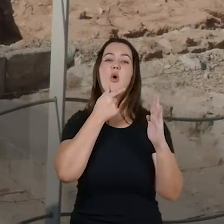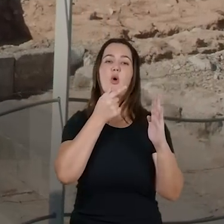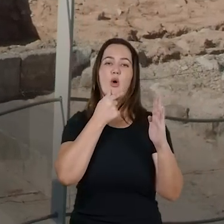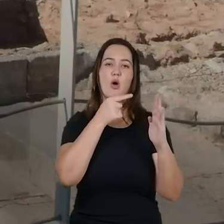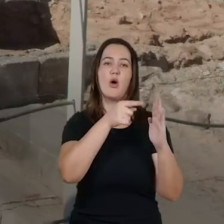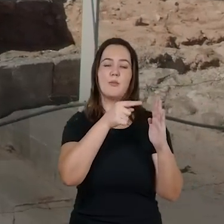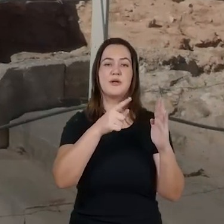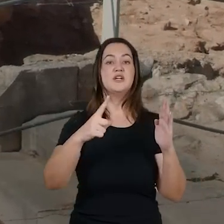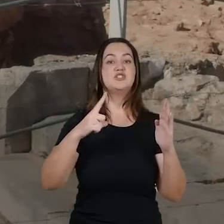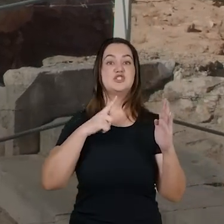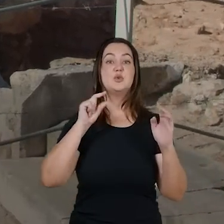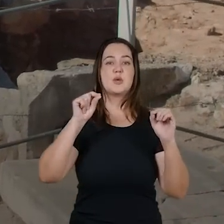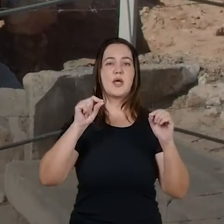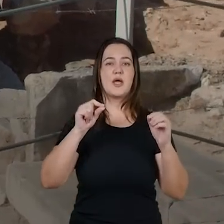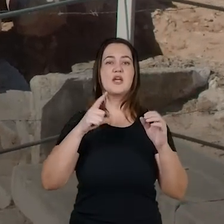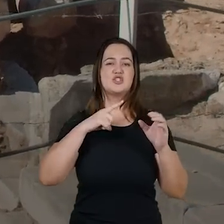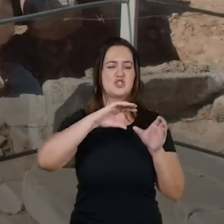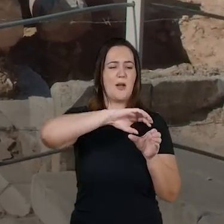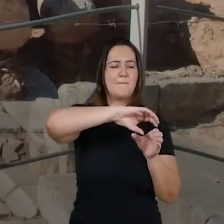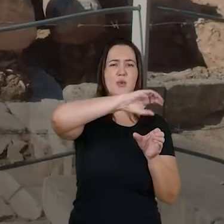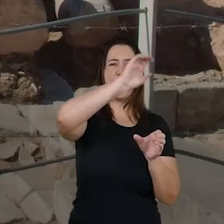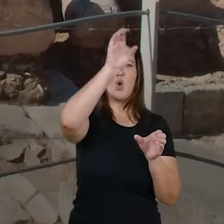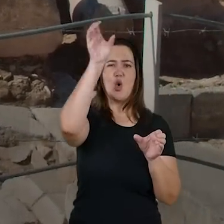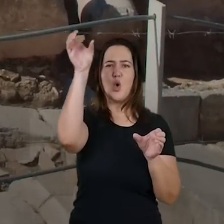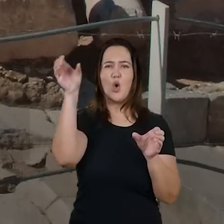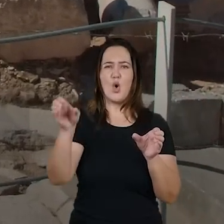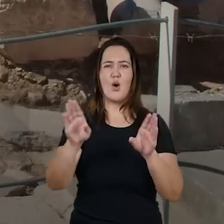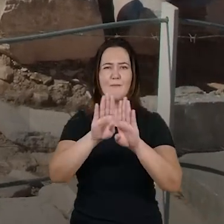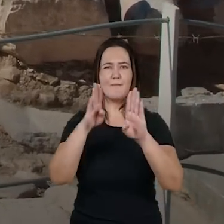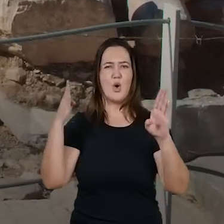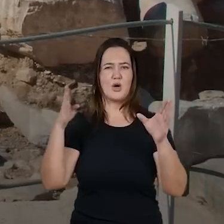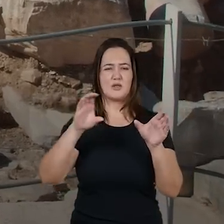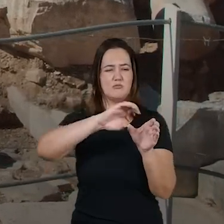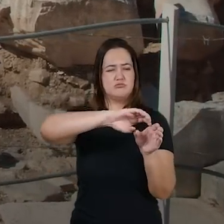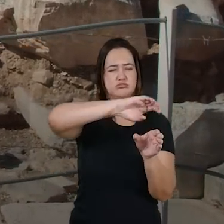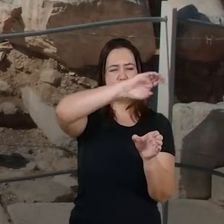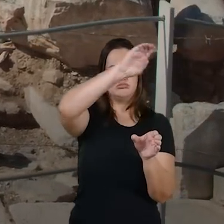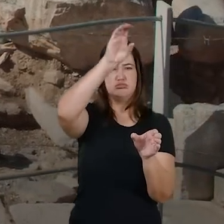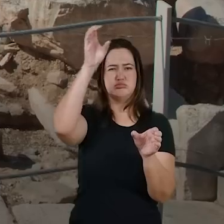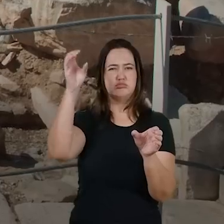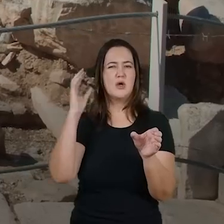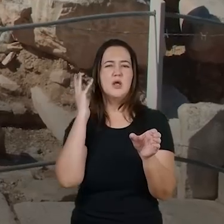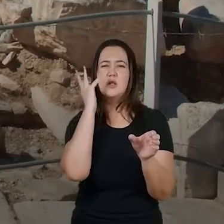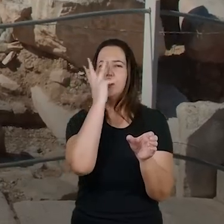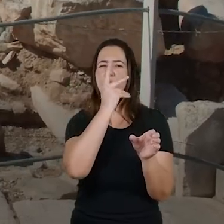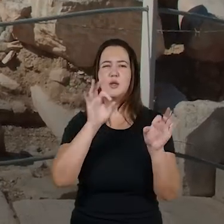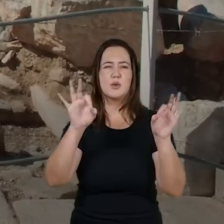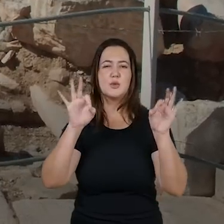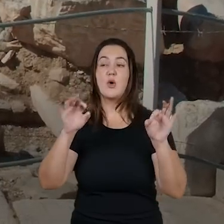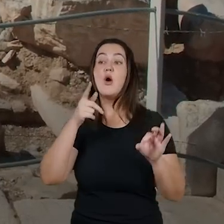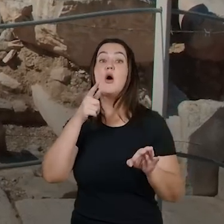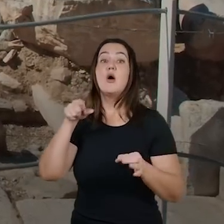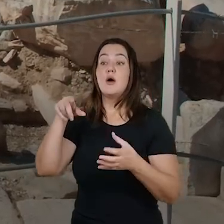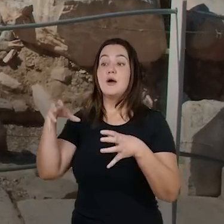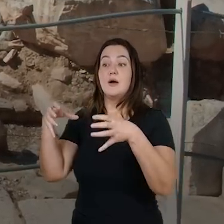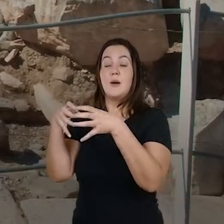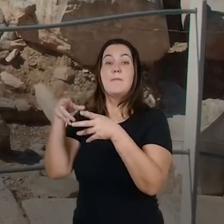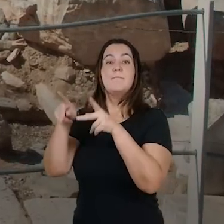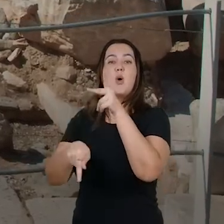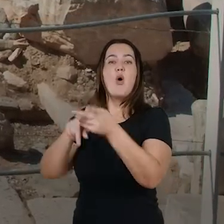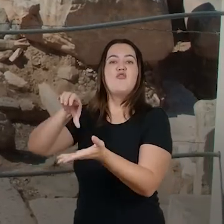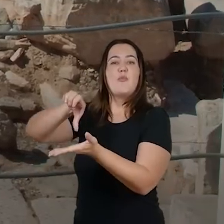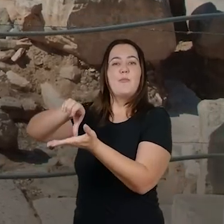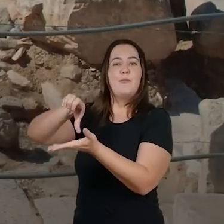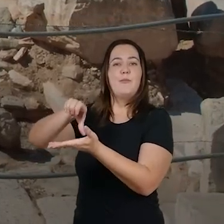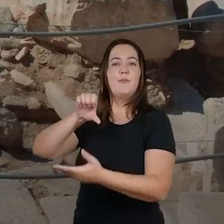faziam parte de um dos portais mais importantes da cidade de Sardes. Quando os persas vieram e